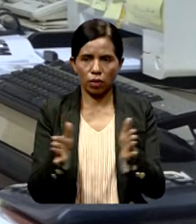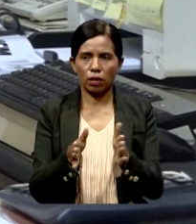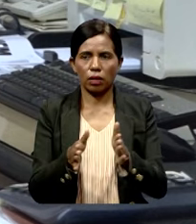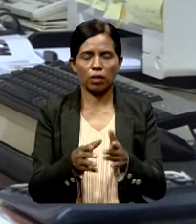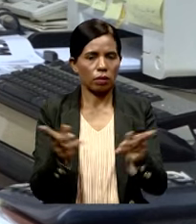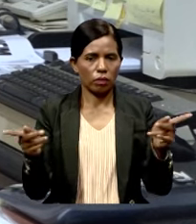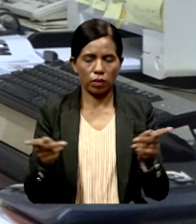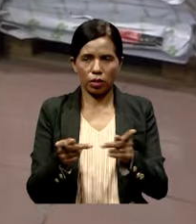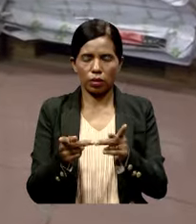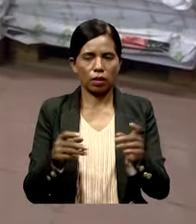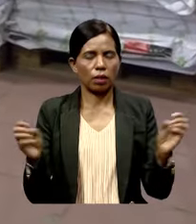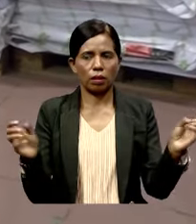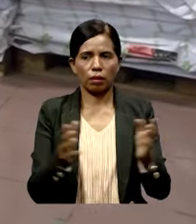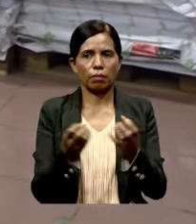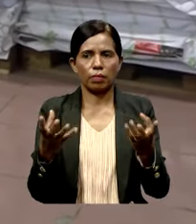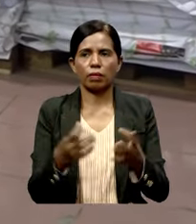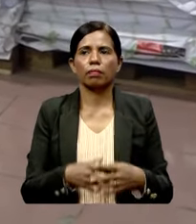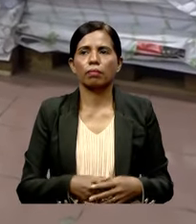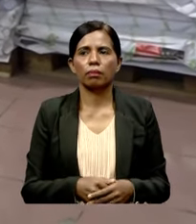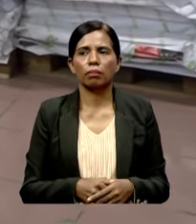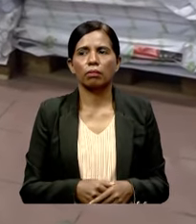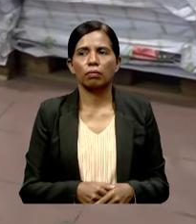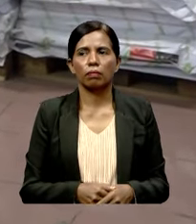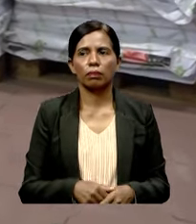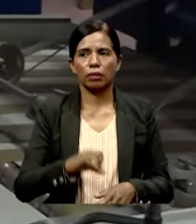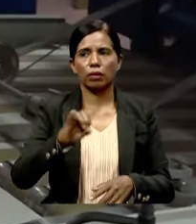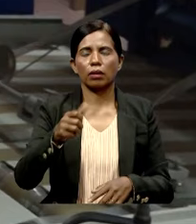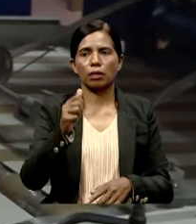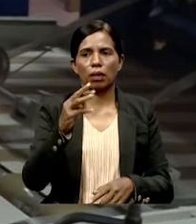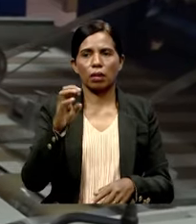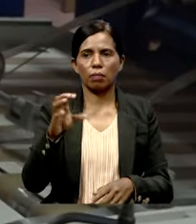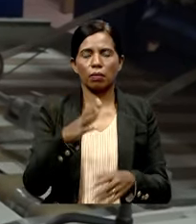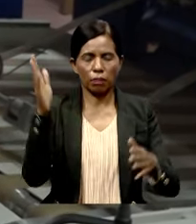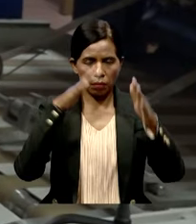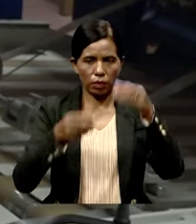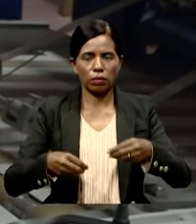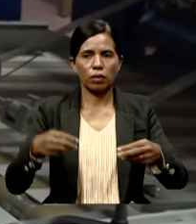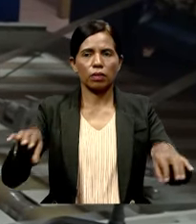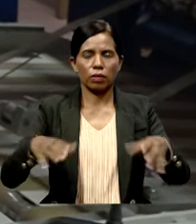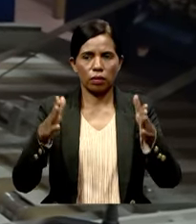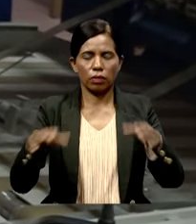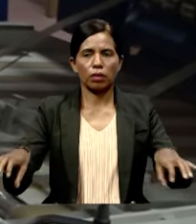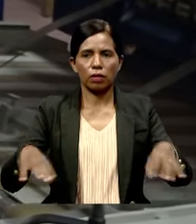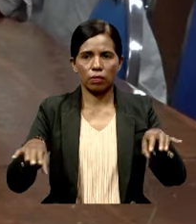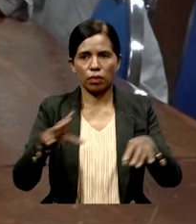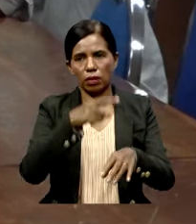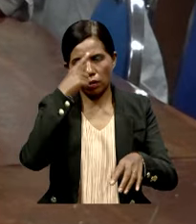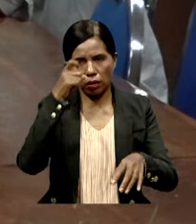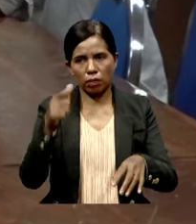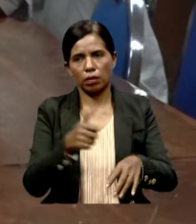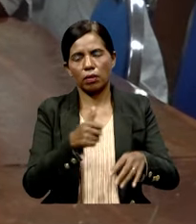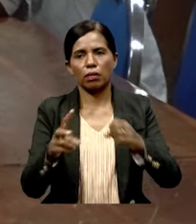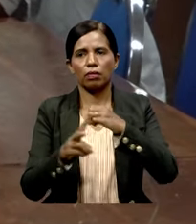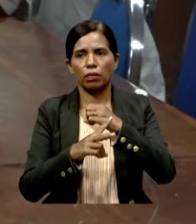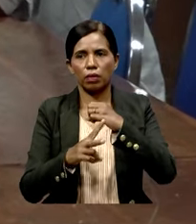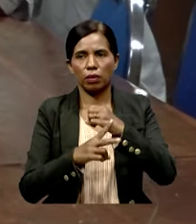nem lá suficiente. Já me atuir, problema né? Foi impacto para funcionários sira nesse serviço. Tamba balão sai vítima